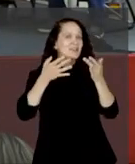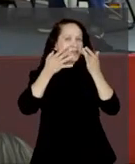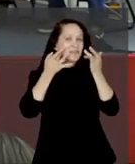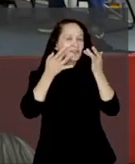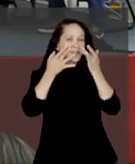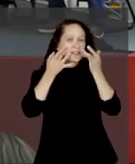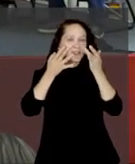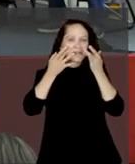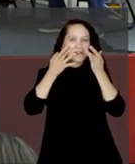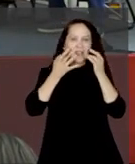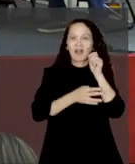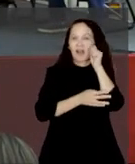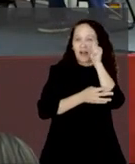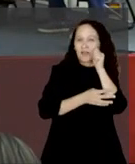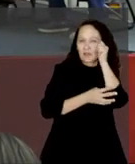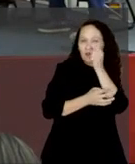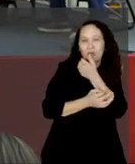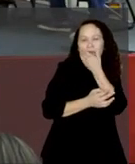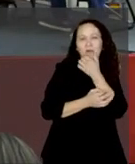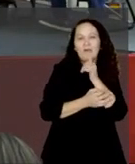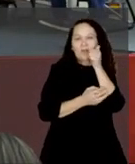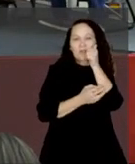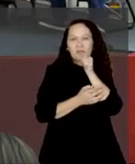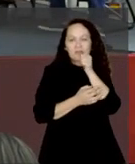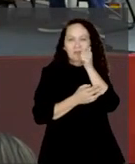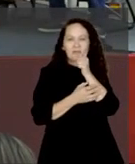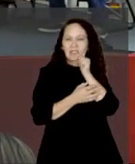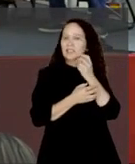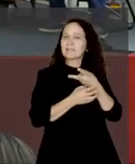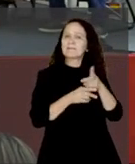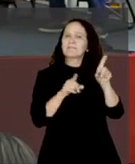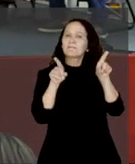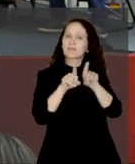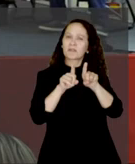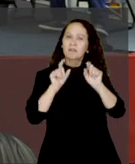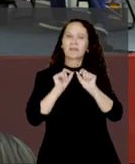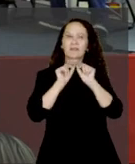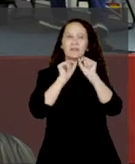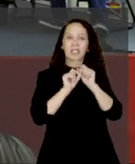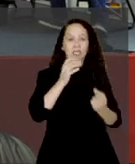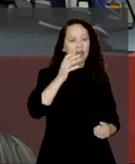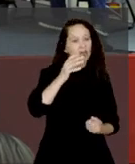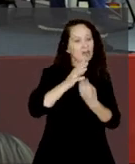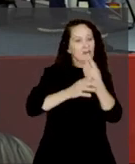Só que fazemos política através da beleza da arte.